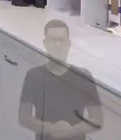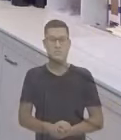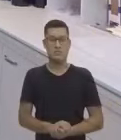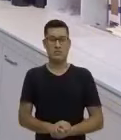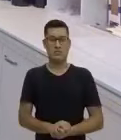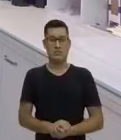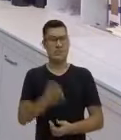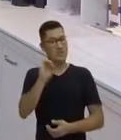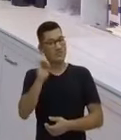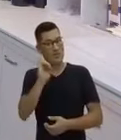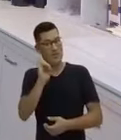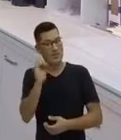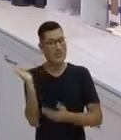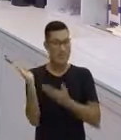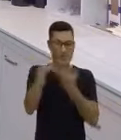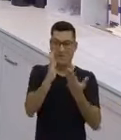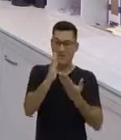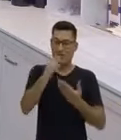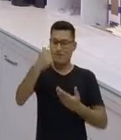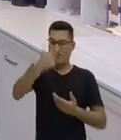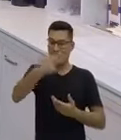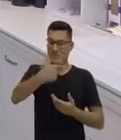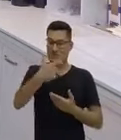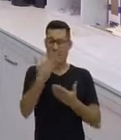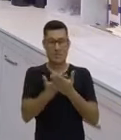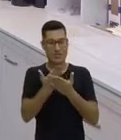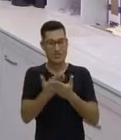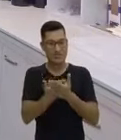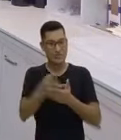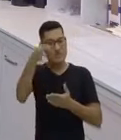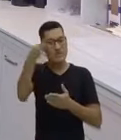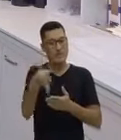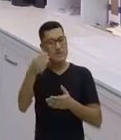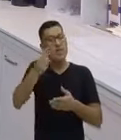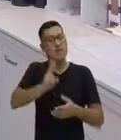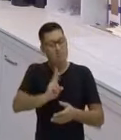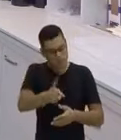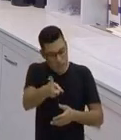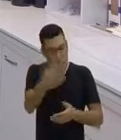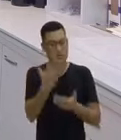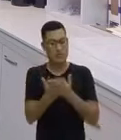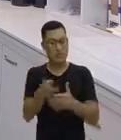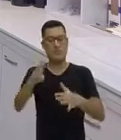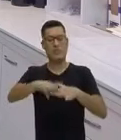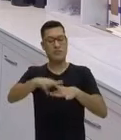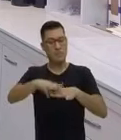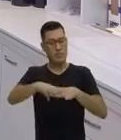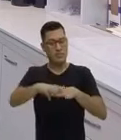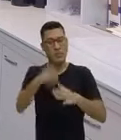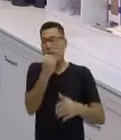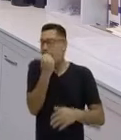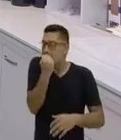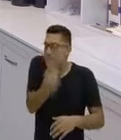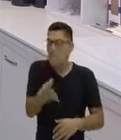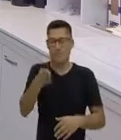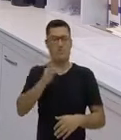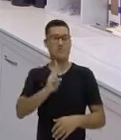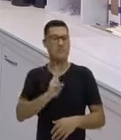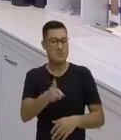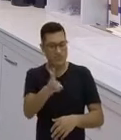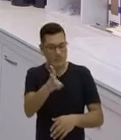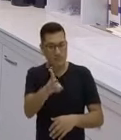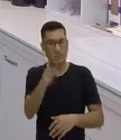E aí, pessoal, vamos para o nosso segundo momento da aula, certo? Vamos dar continuidade nessa aula de matemática, que foi muito bem iniciada pelo professor